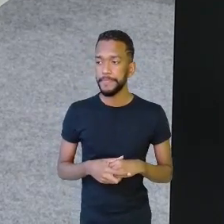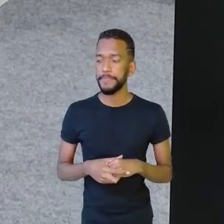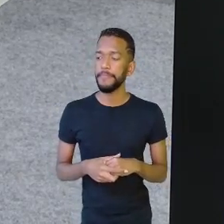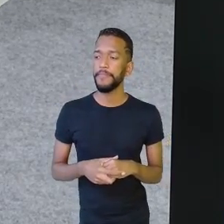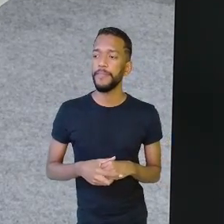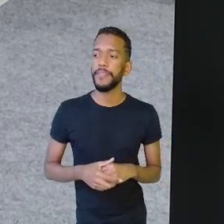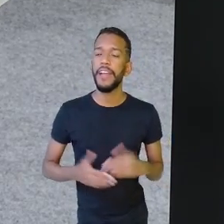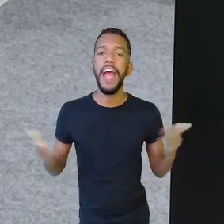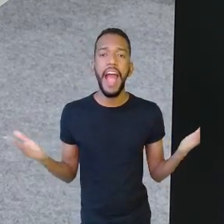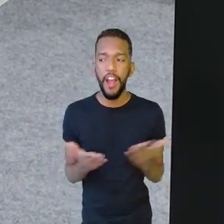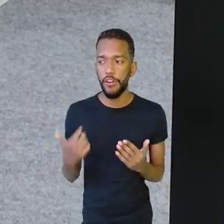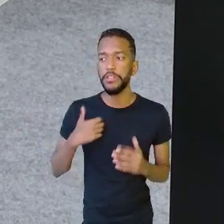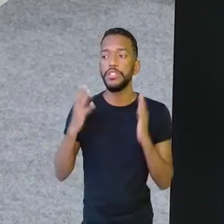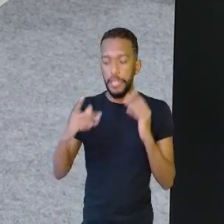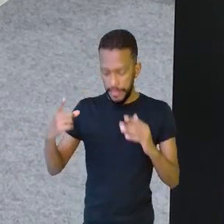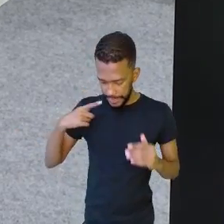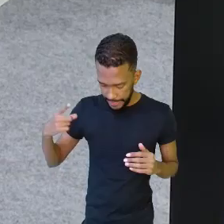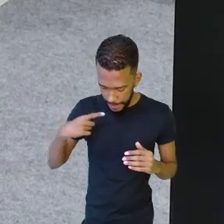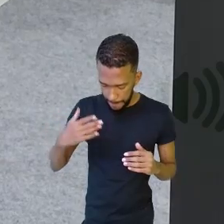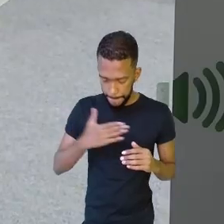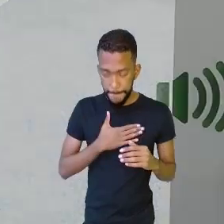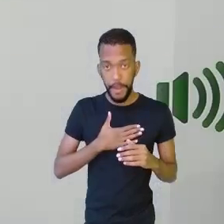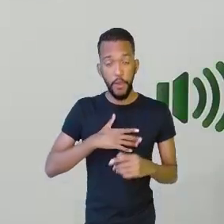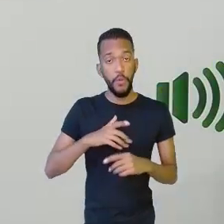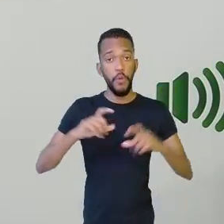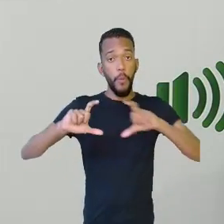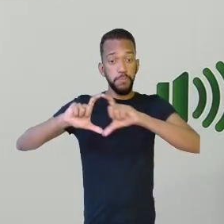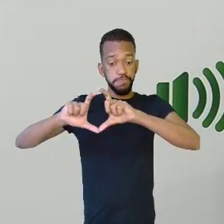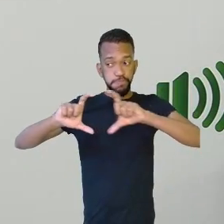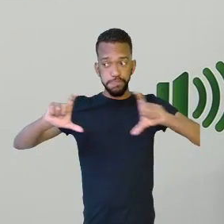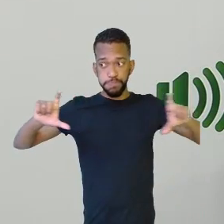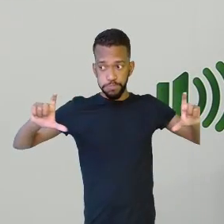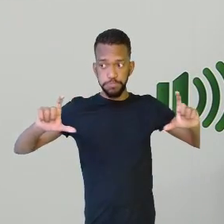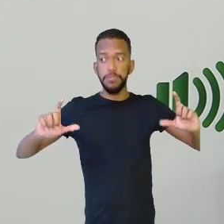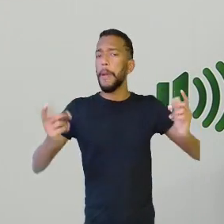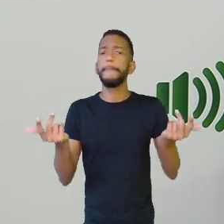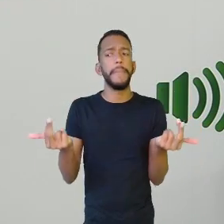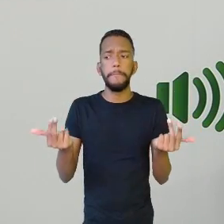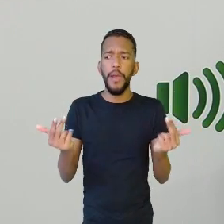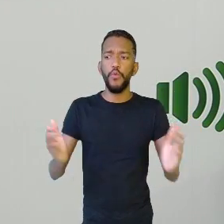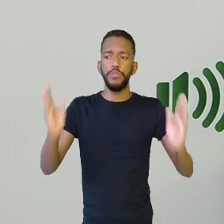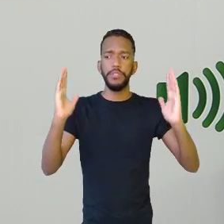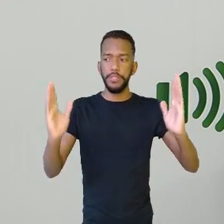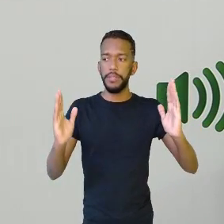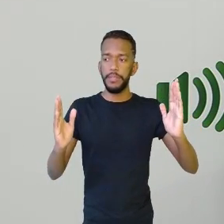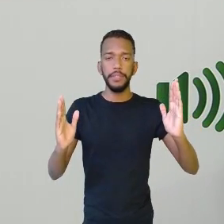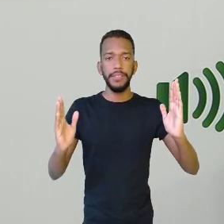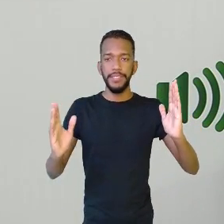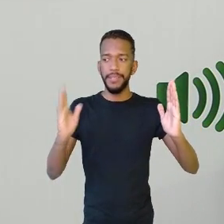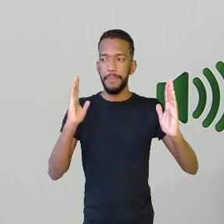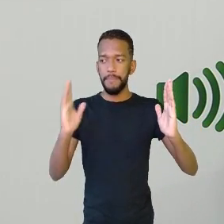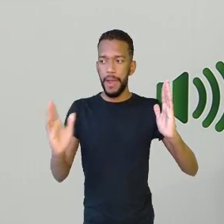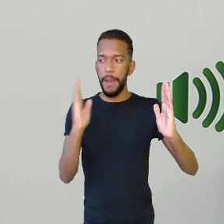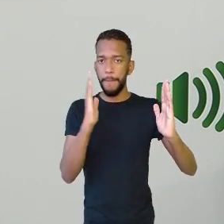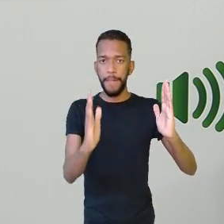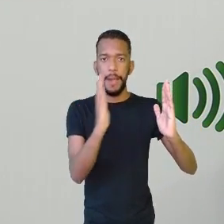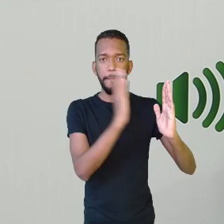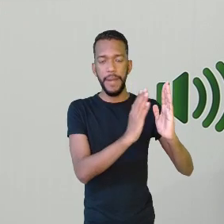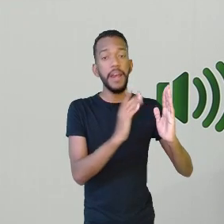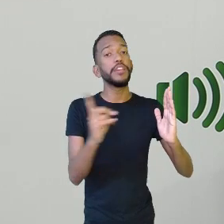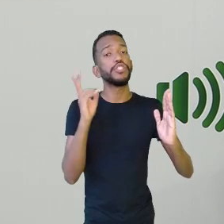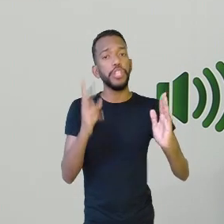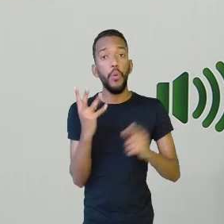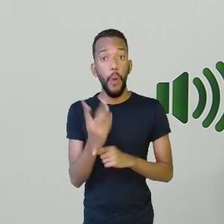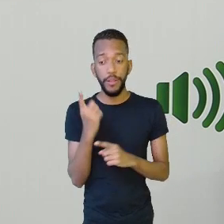eu peguei o meu inteiro e dividi do mesmo jeito que aqui, ó. Aqui eu tinha dividido